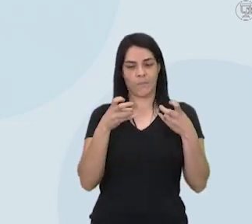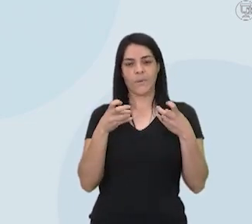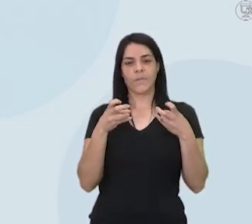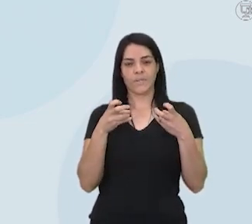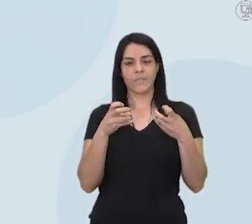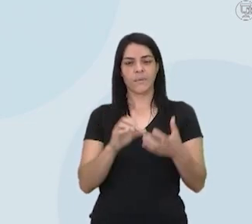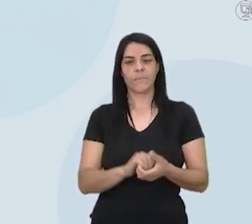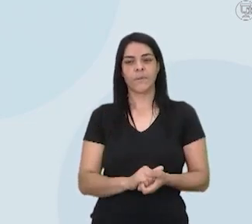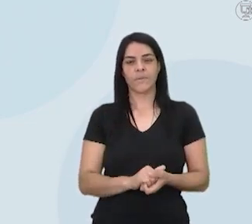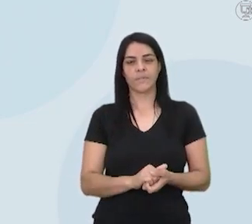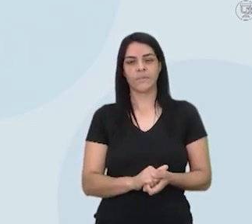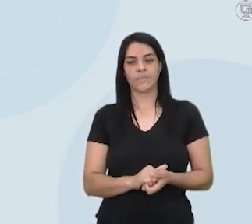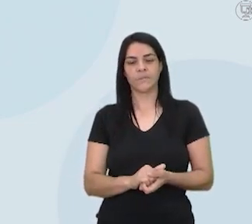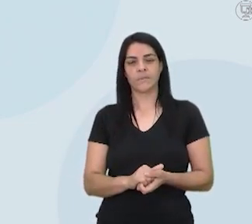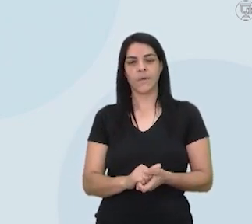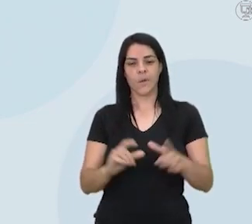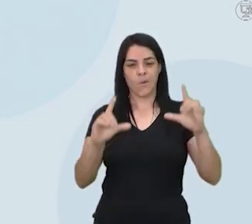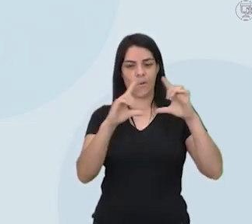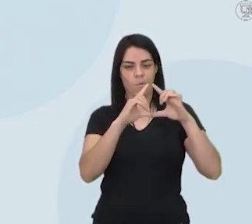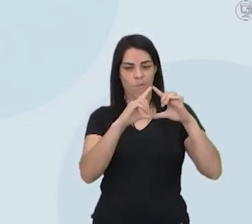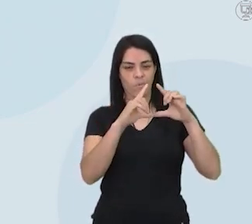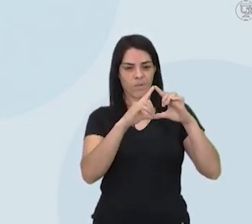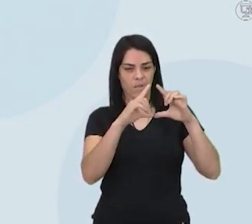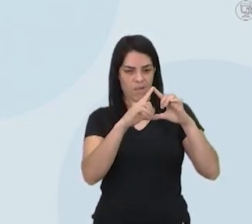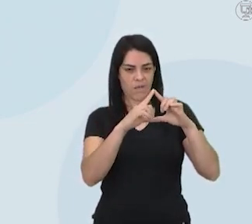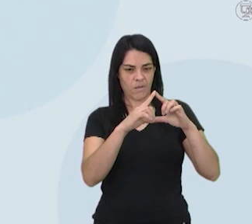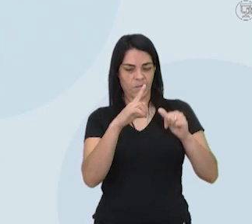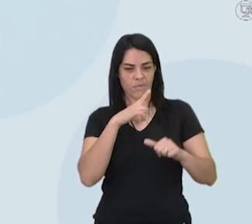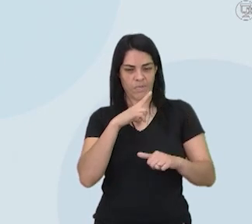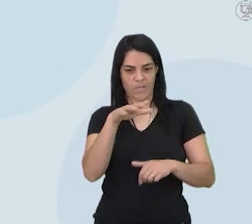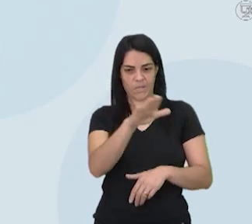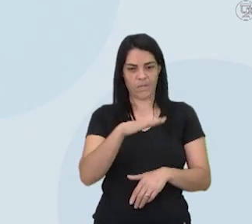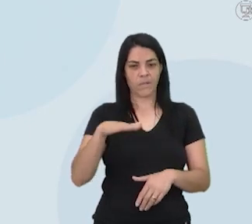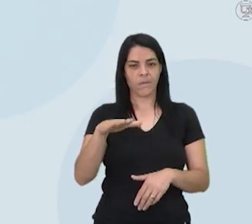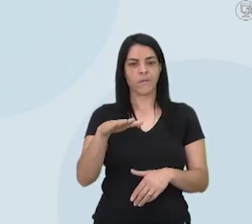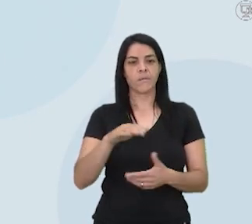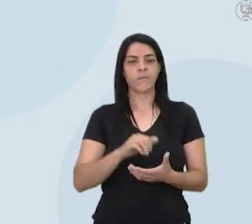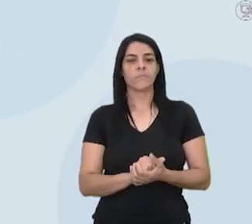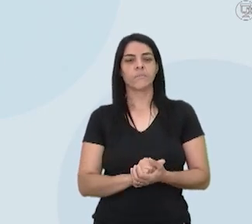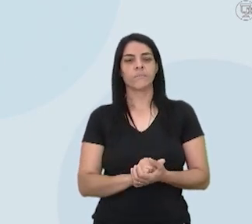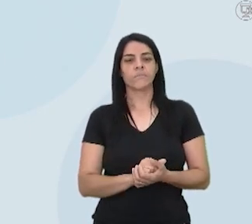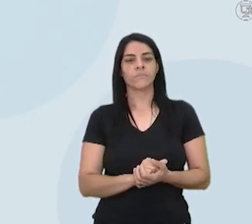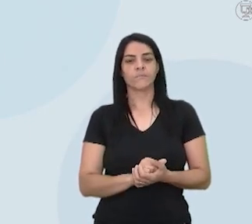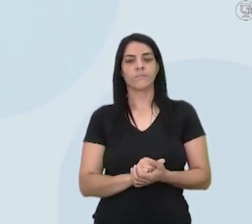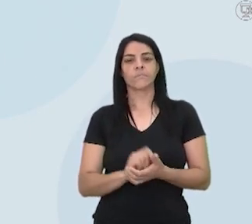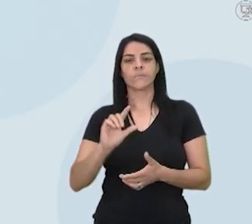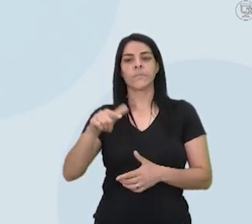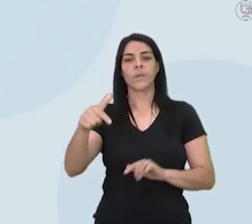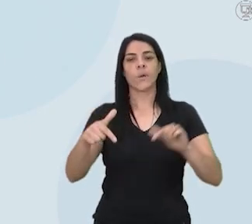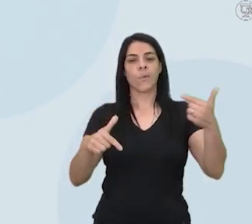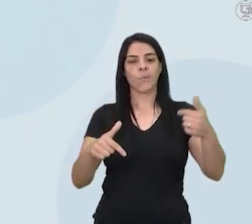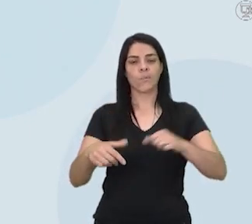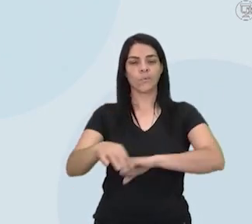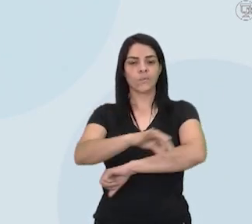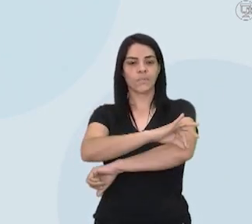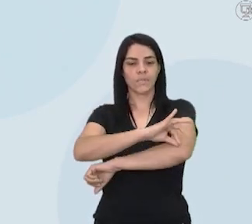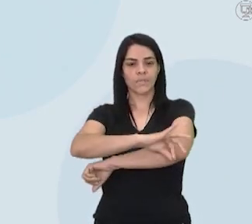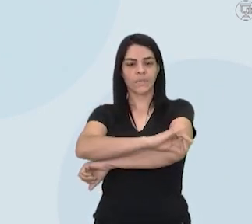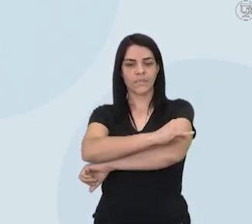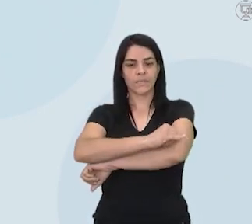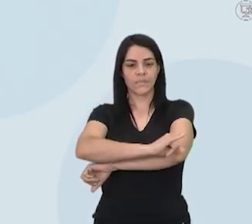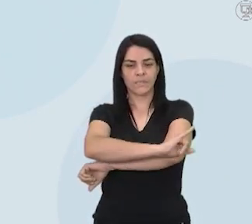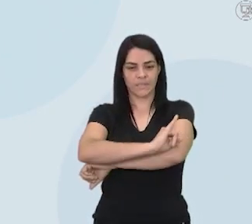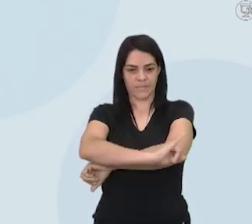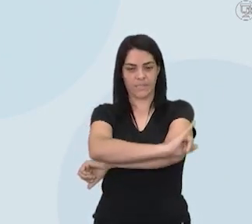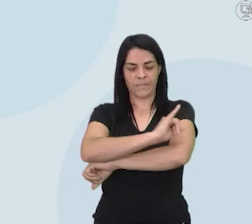com o triângulo, justamente, na região das Bermudas, mas pega outras ilhas também,